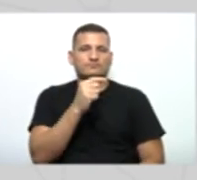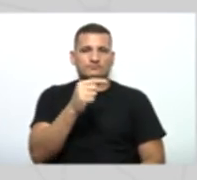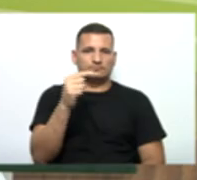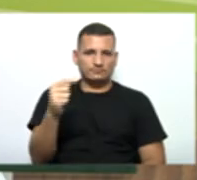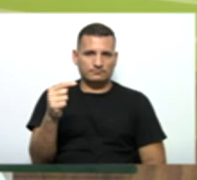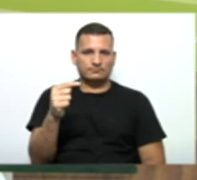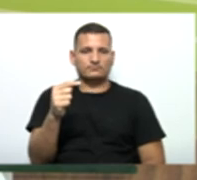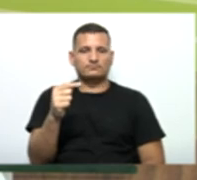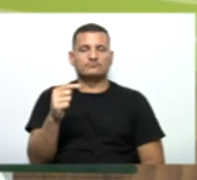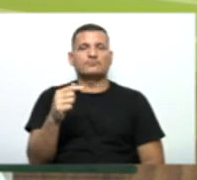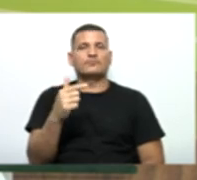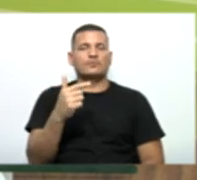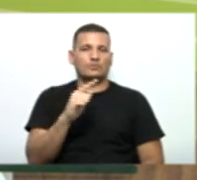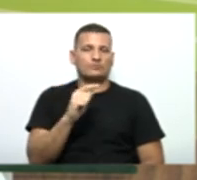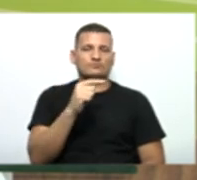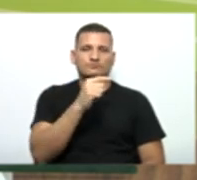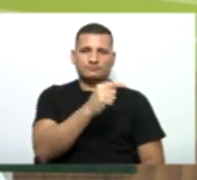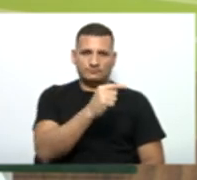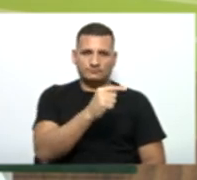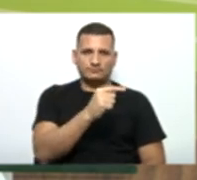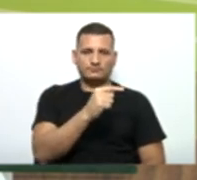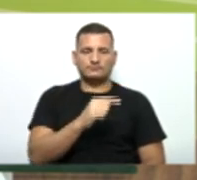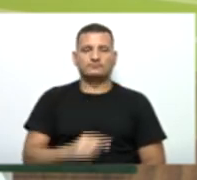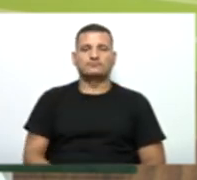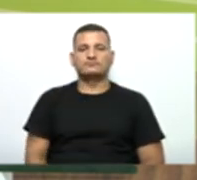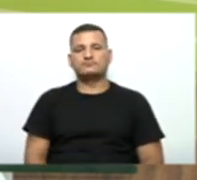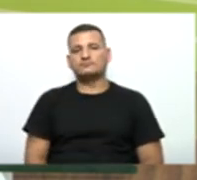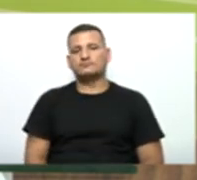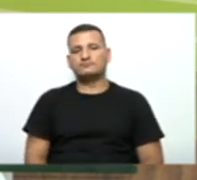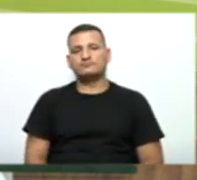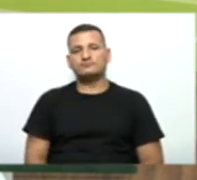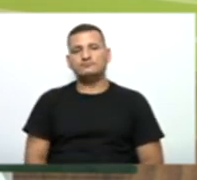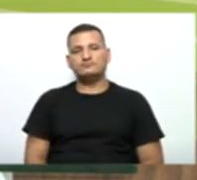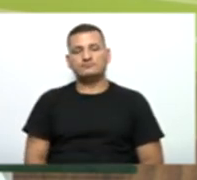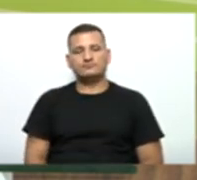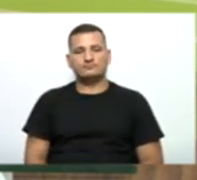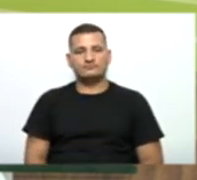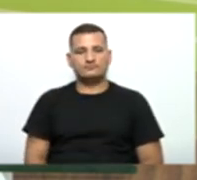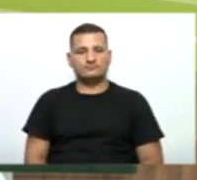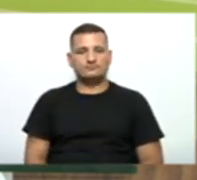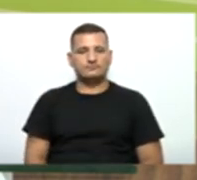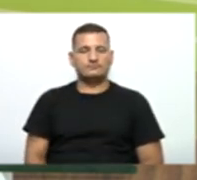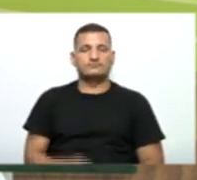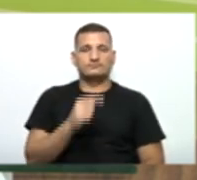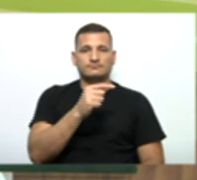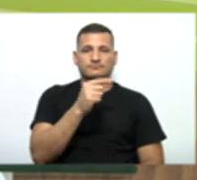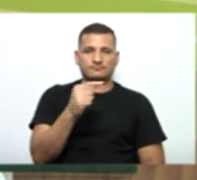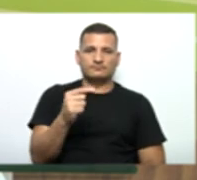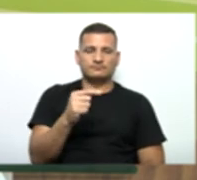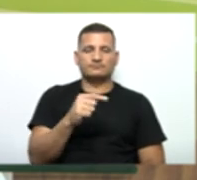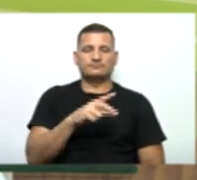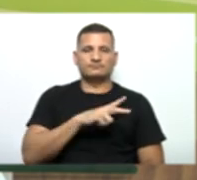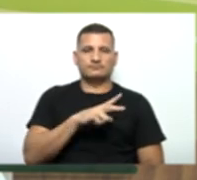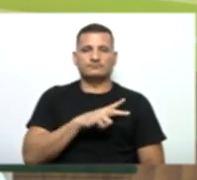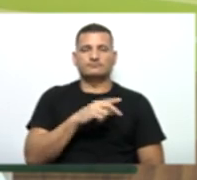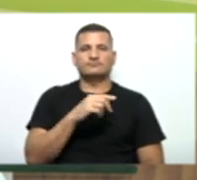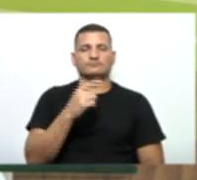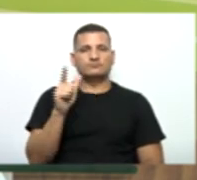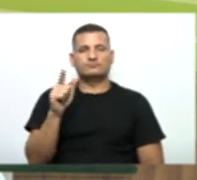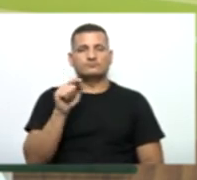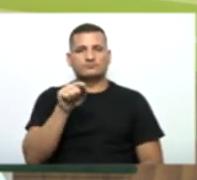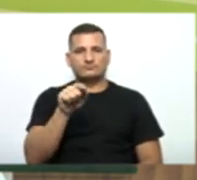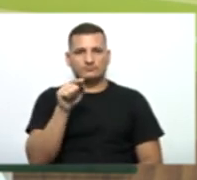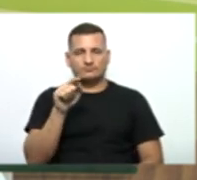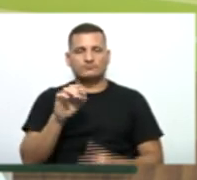do underline, tá? E o outro não tem underline, que é o público, um é o privado, outro é o público, certo?